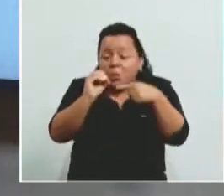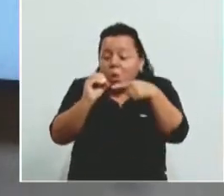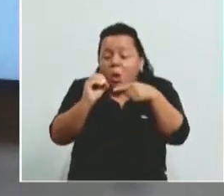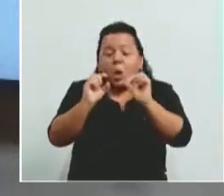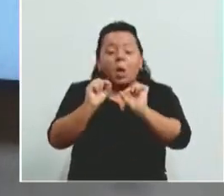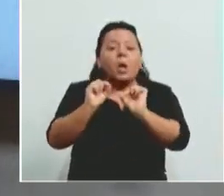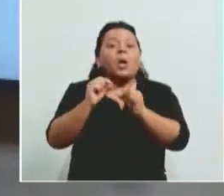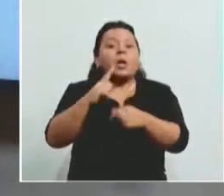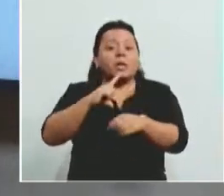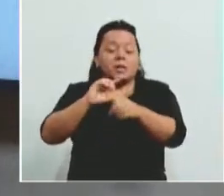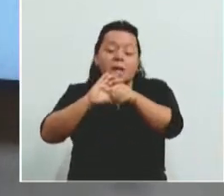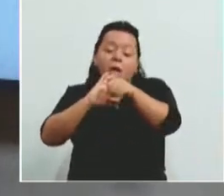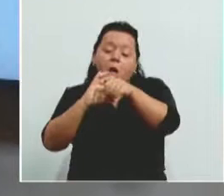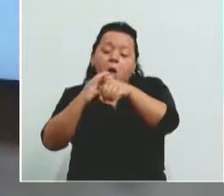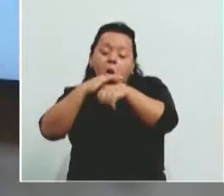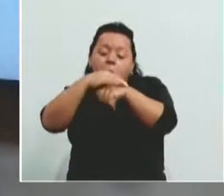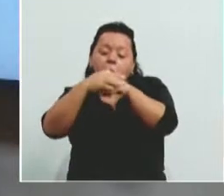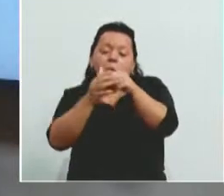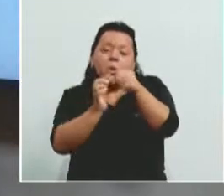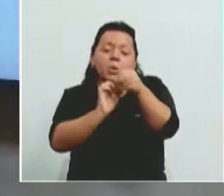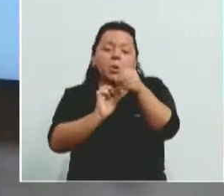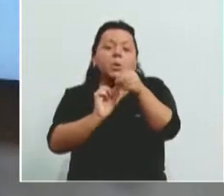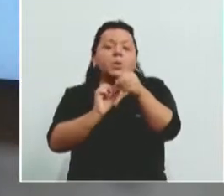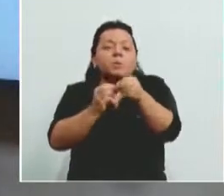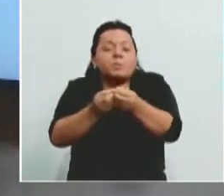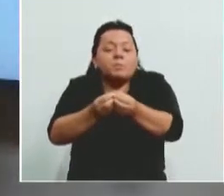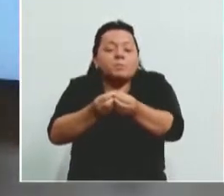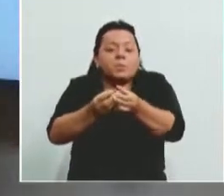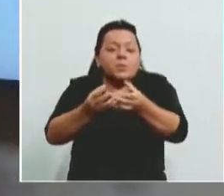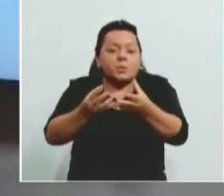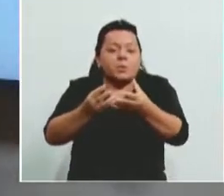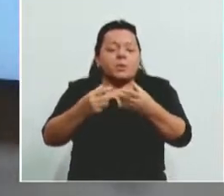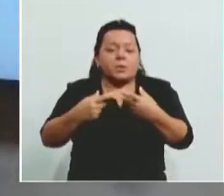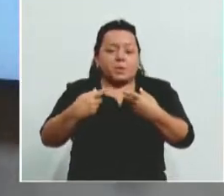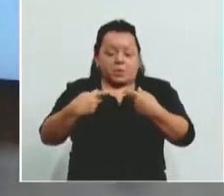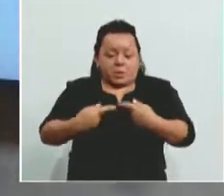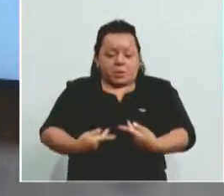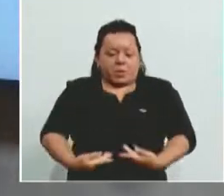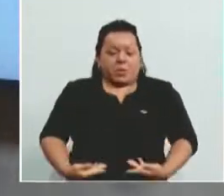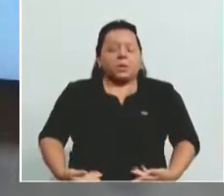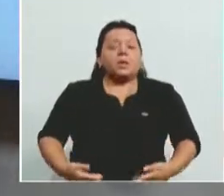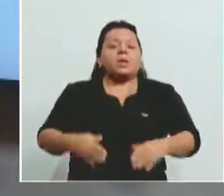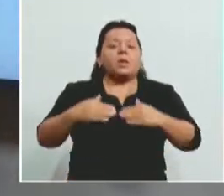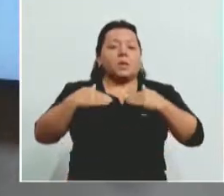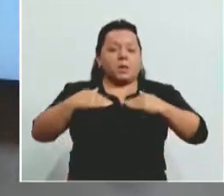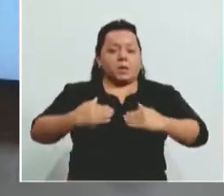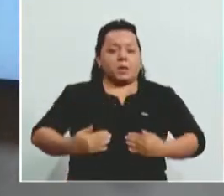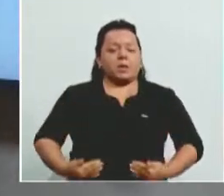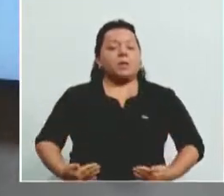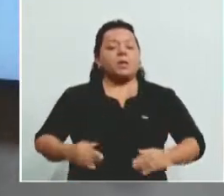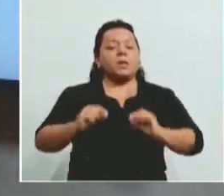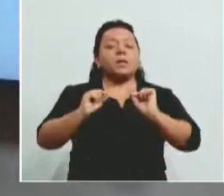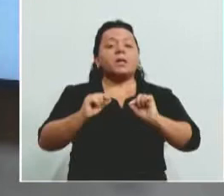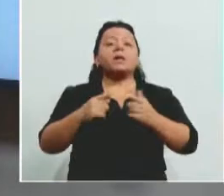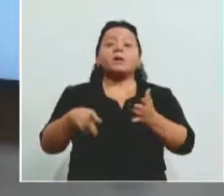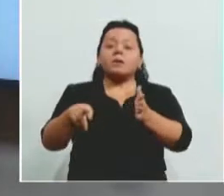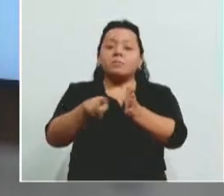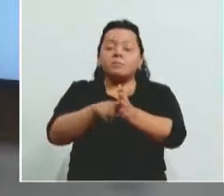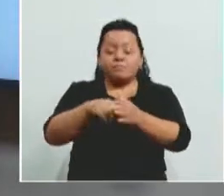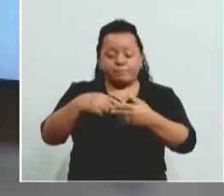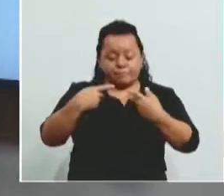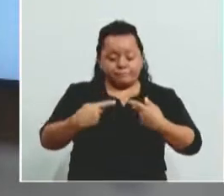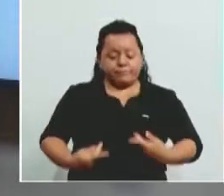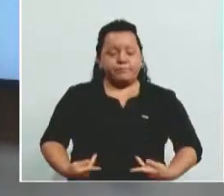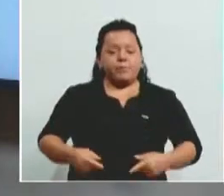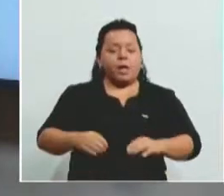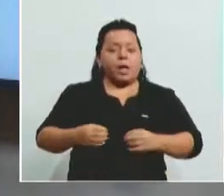as suas células sendo formadas. Então, as células do abdômen e as células da pelve são formadas pela mesma parte do embrião.